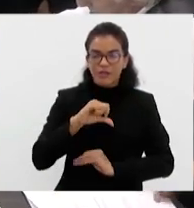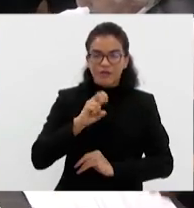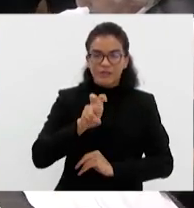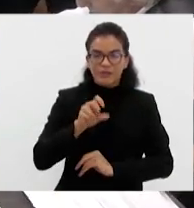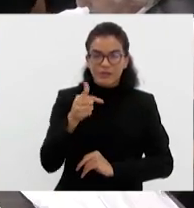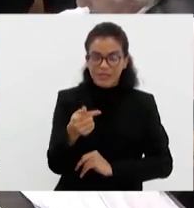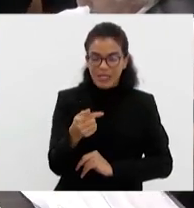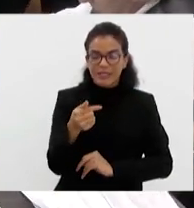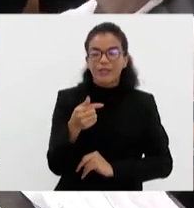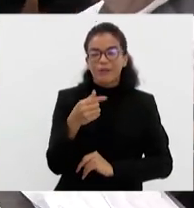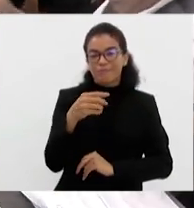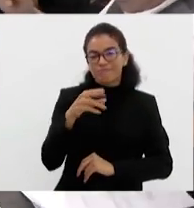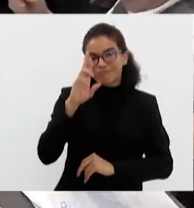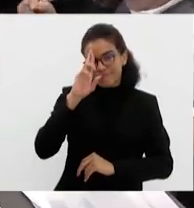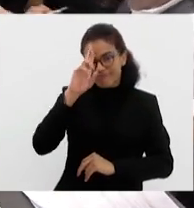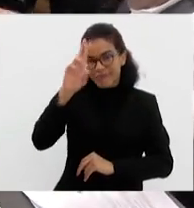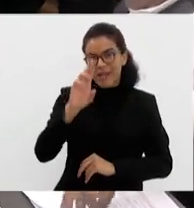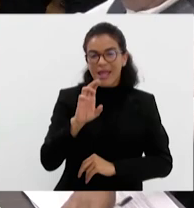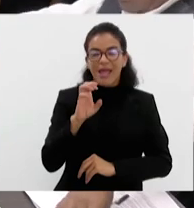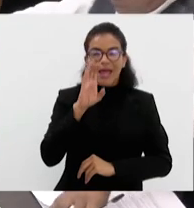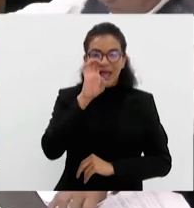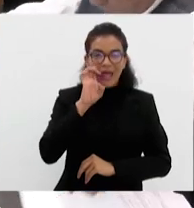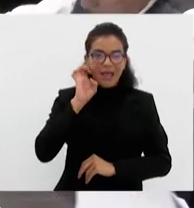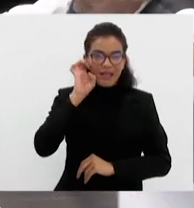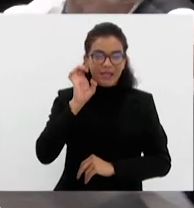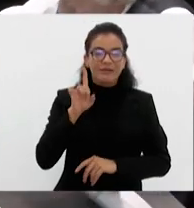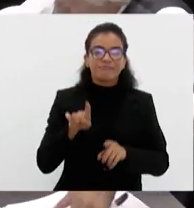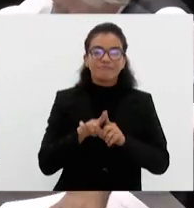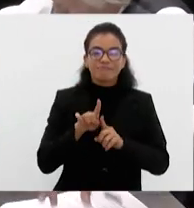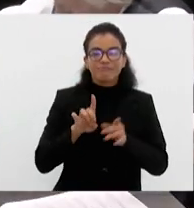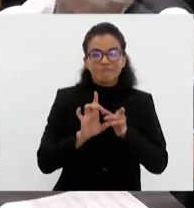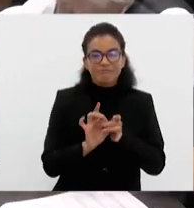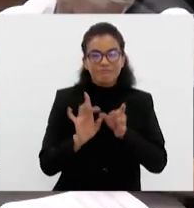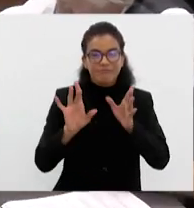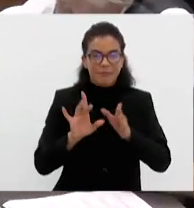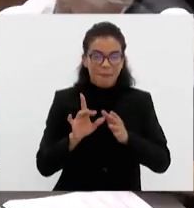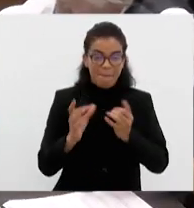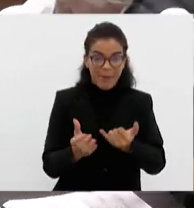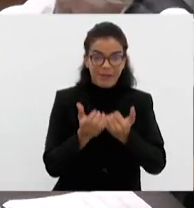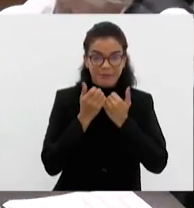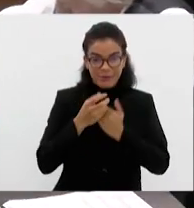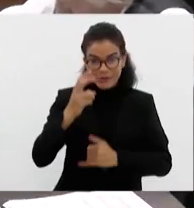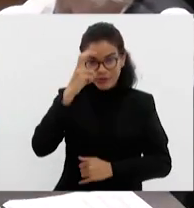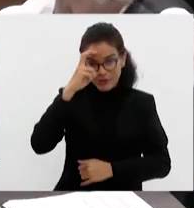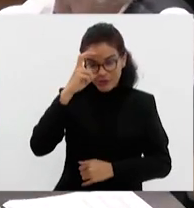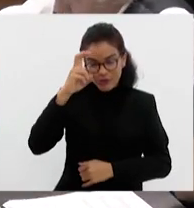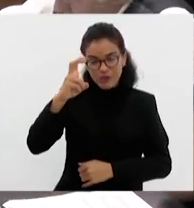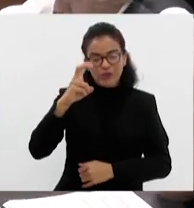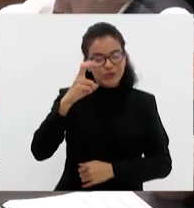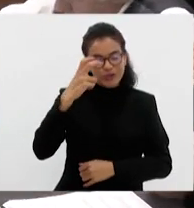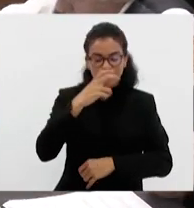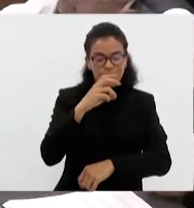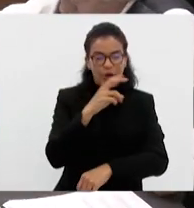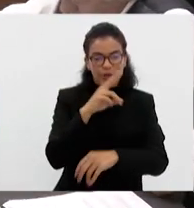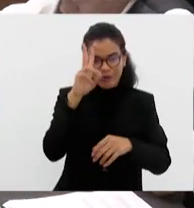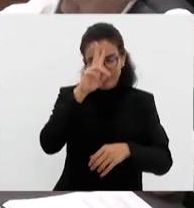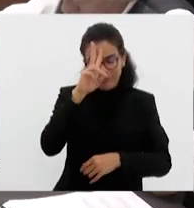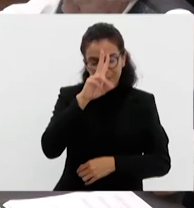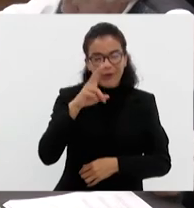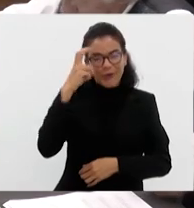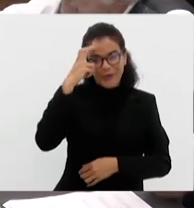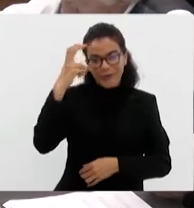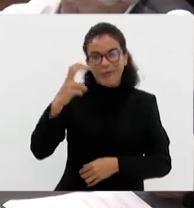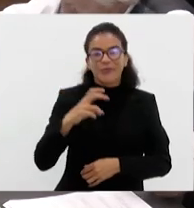23, de autoria da deputada Élica Takimoto, que declara patrimônio histórico, cultural e imaterial do Estado do Rio de Janeiro, o